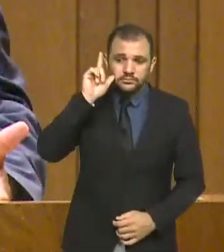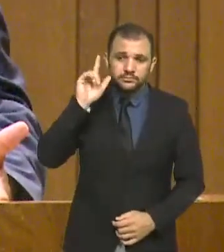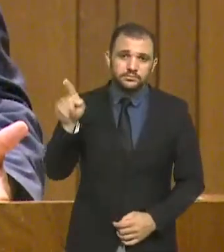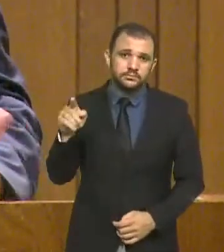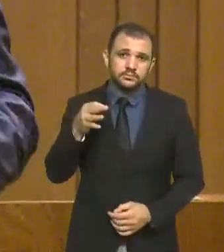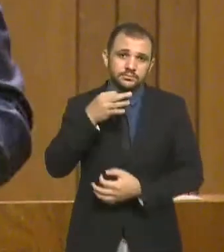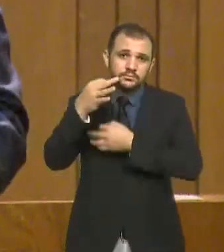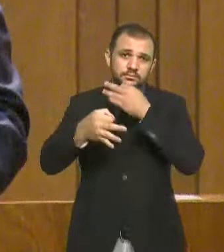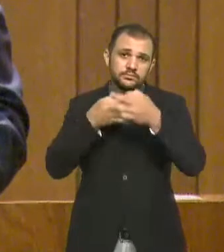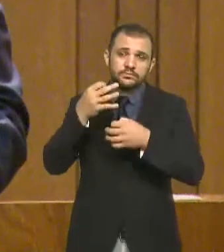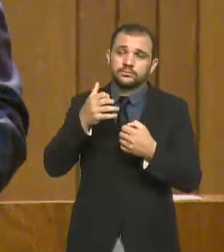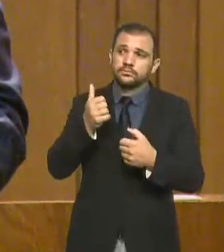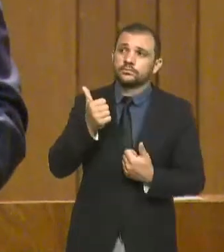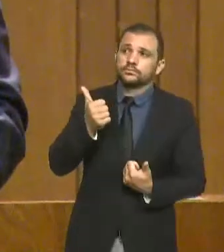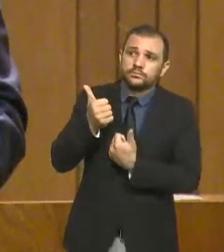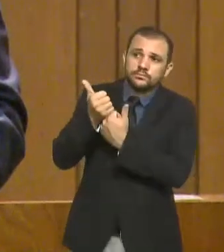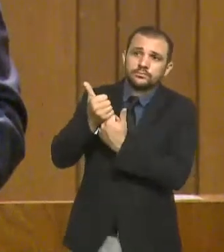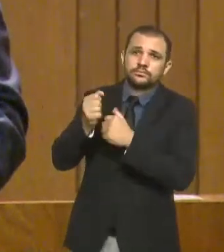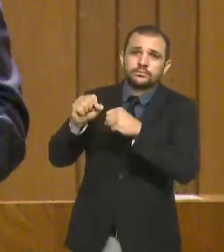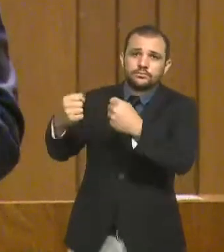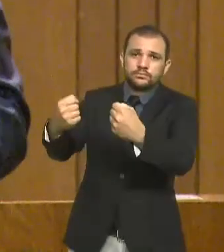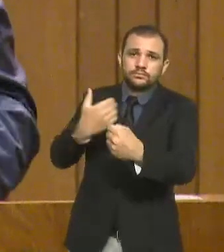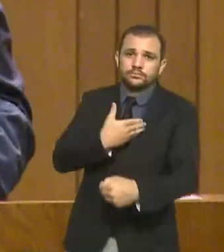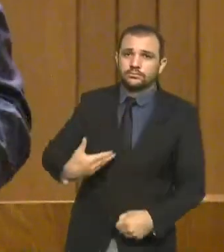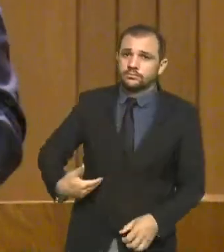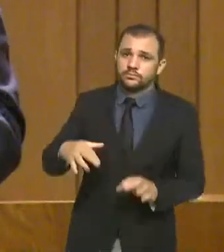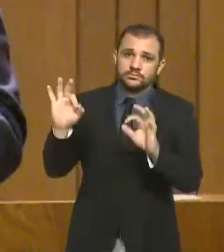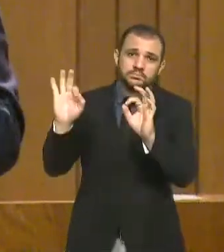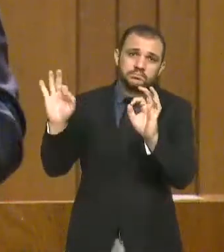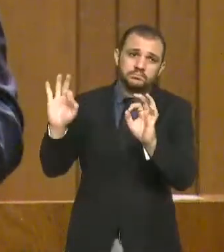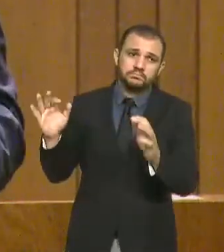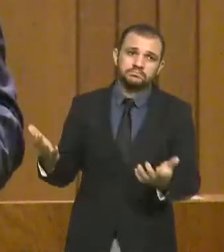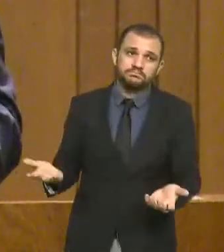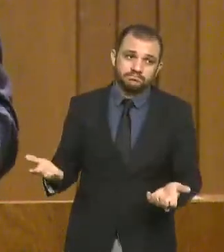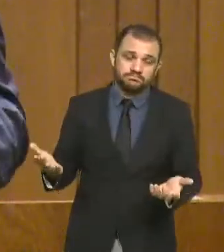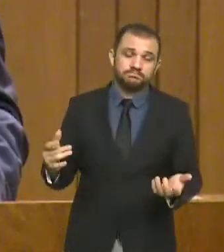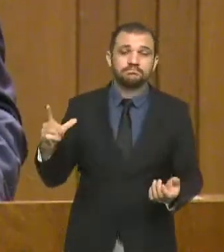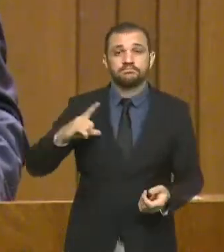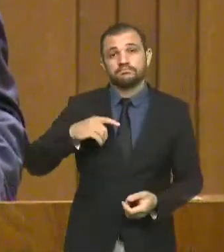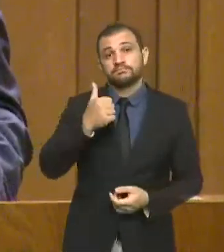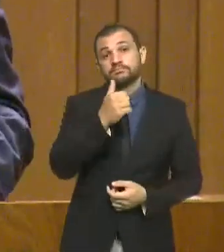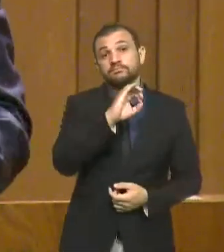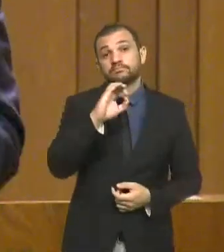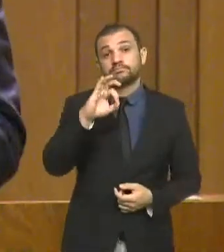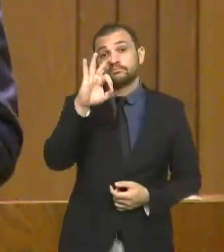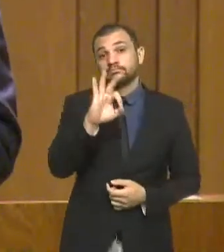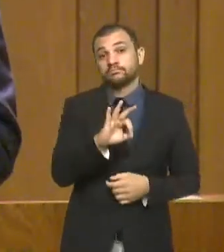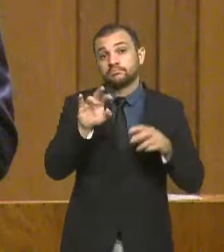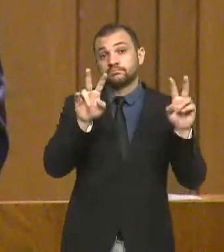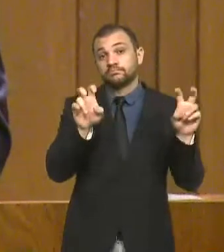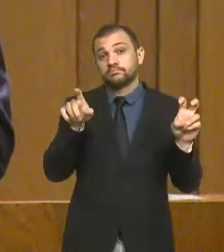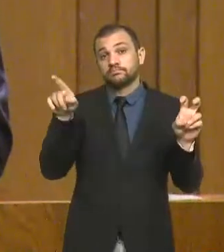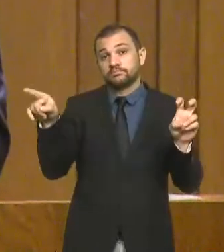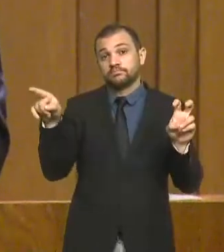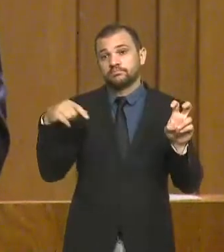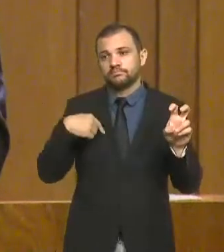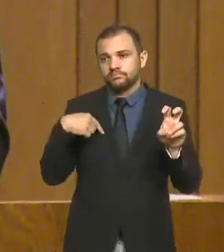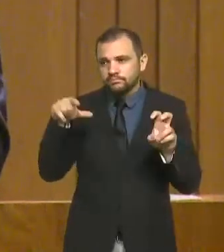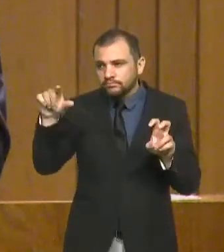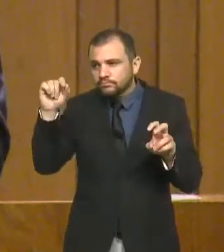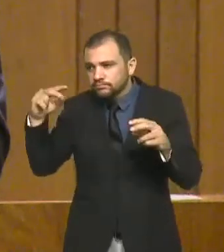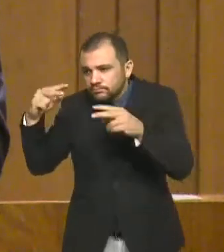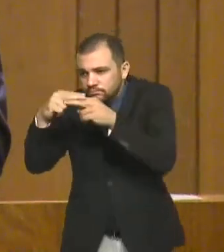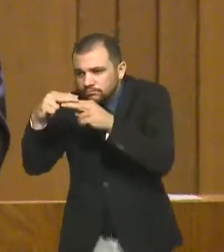para defender o governo, e aí de uma totalidade de 100% do assunto, ele faz um recorte de